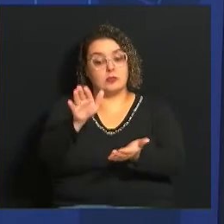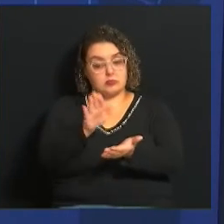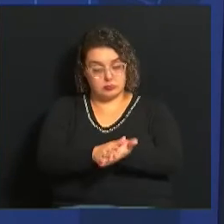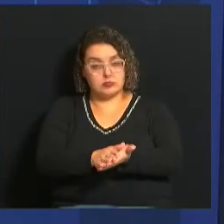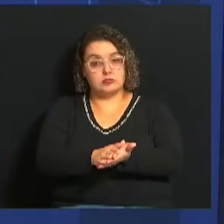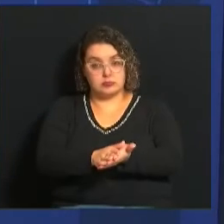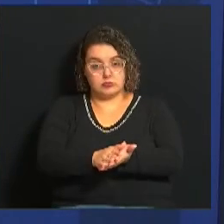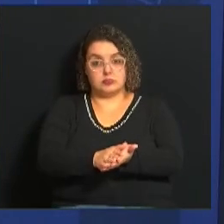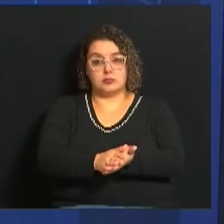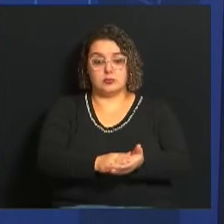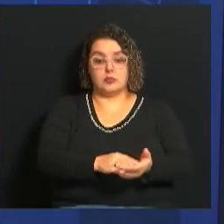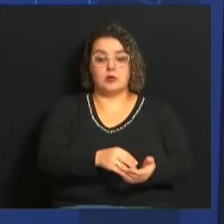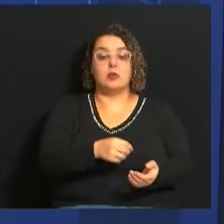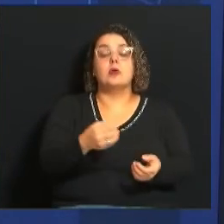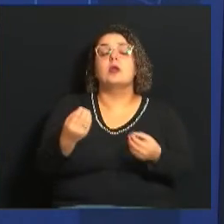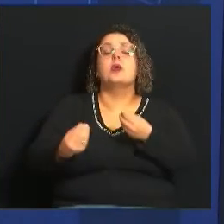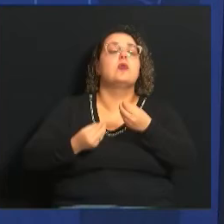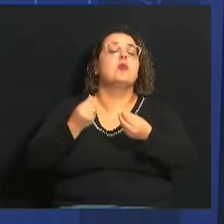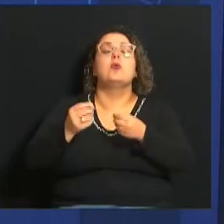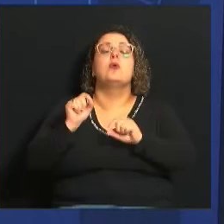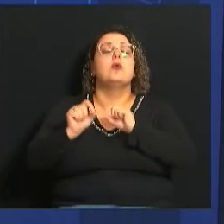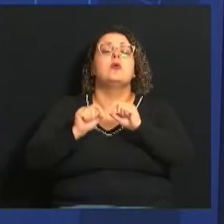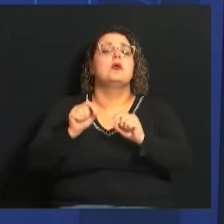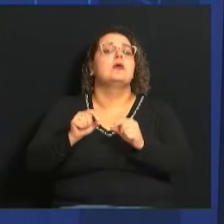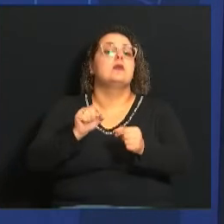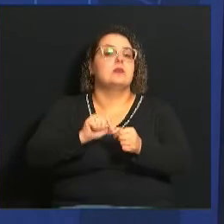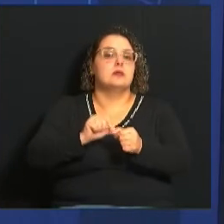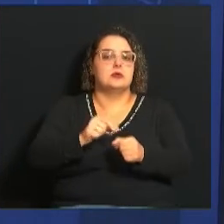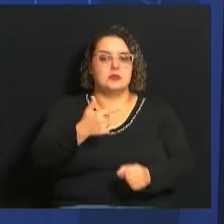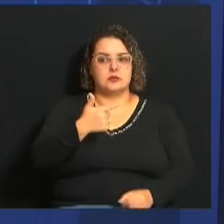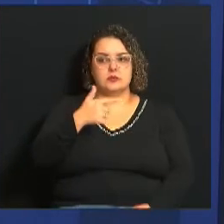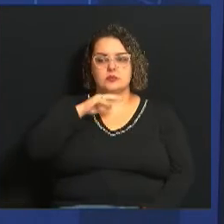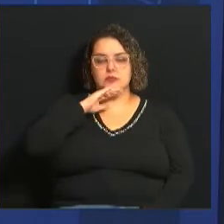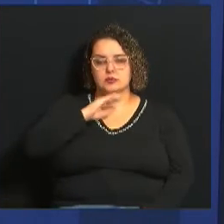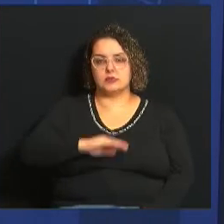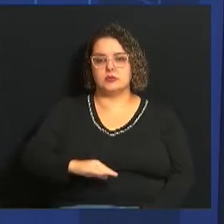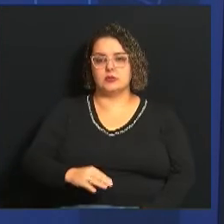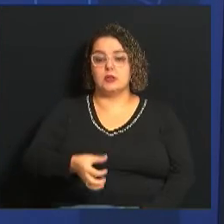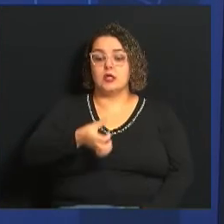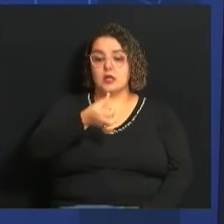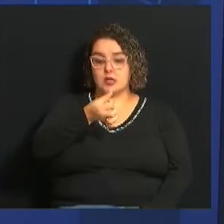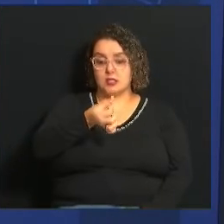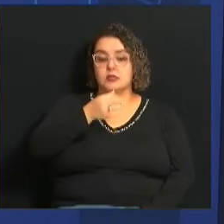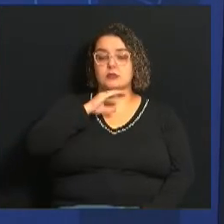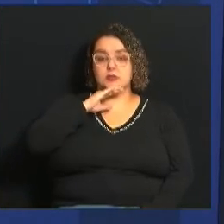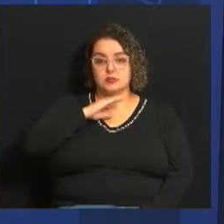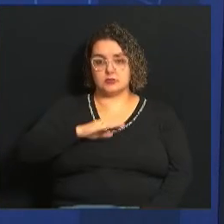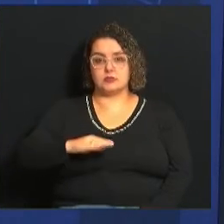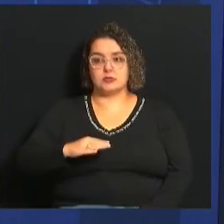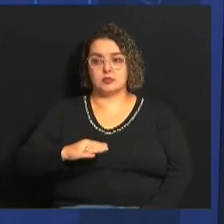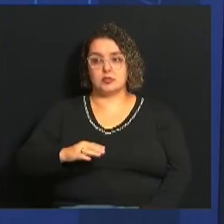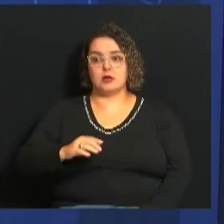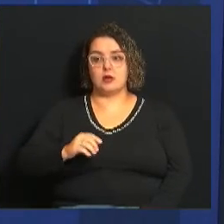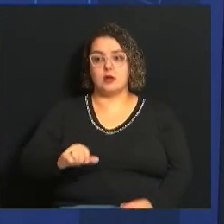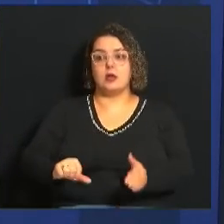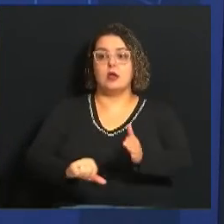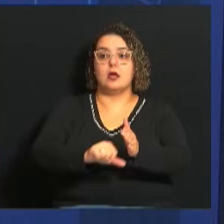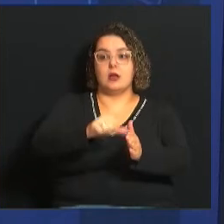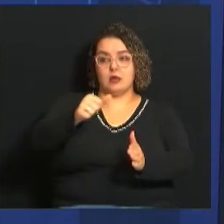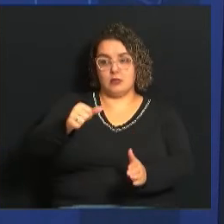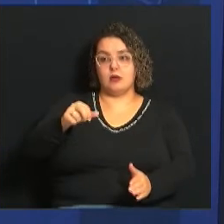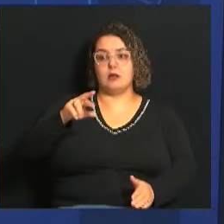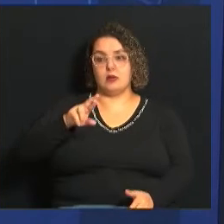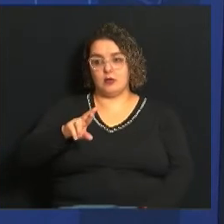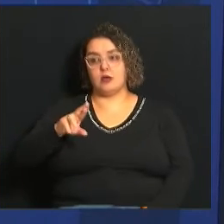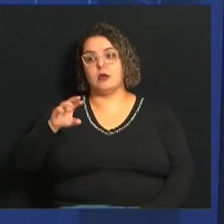a destinação. Então, daqui a pouco, às 2 horas da tarde. E às 6 horas da tarde, acontece a primeira